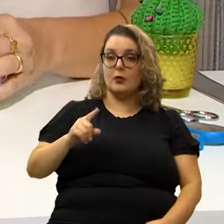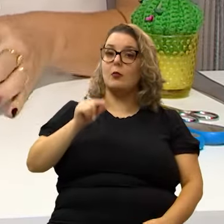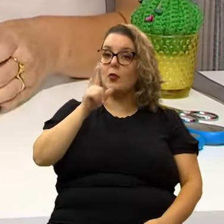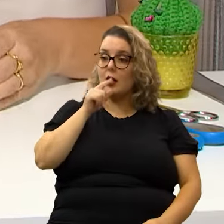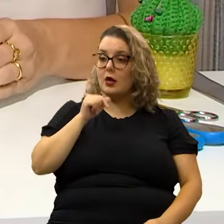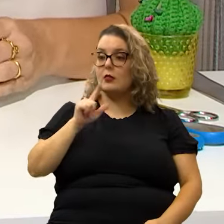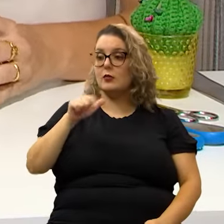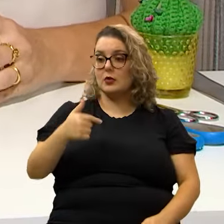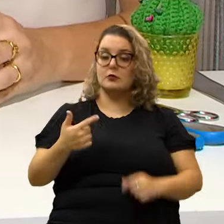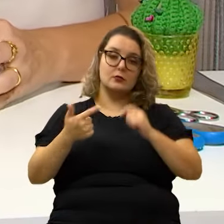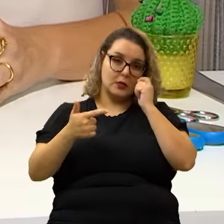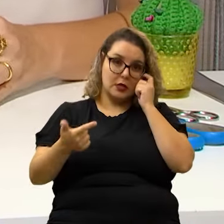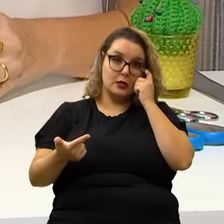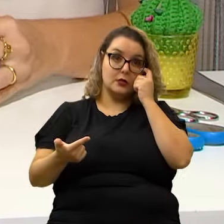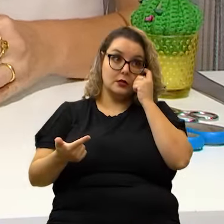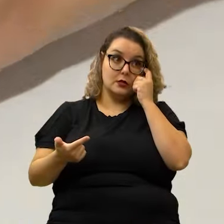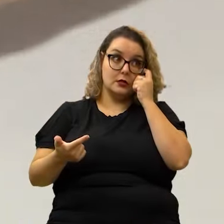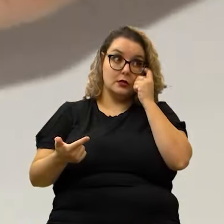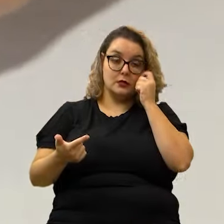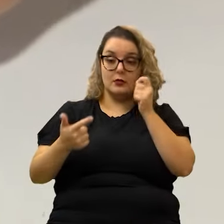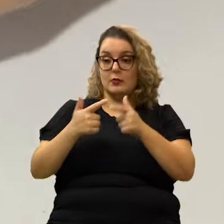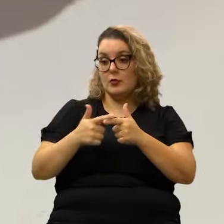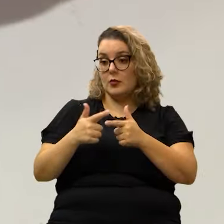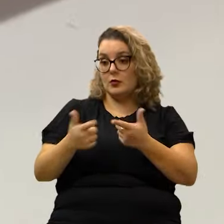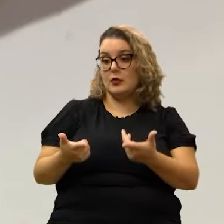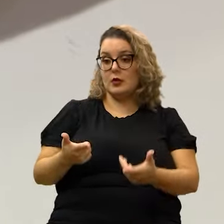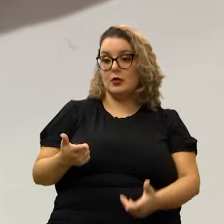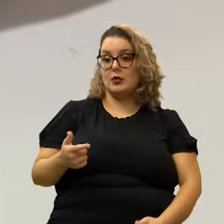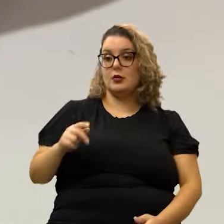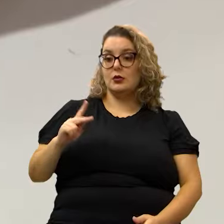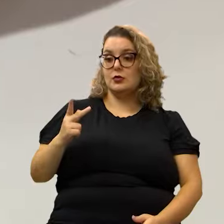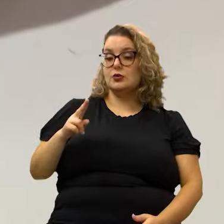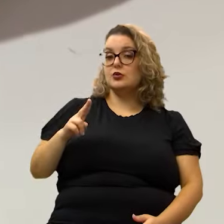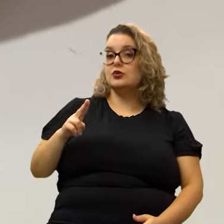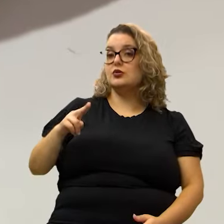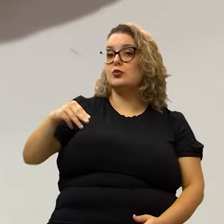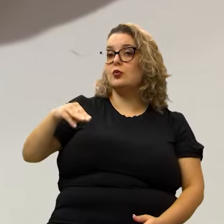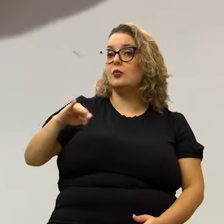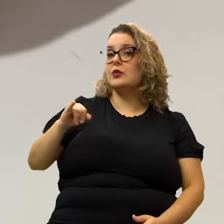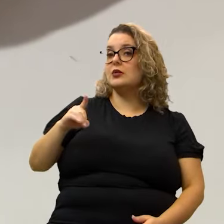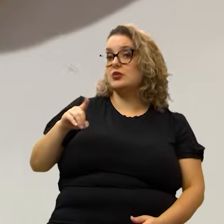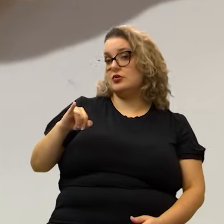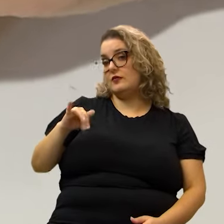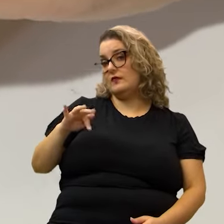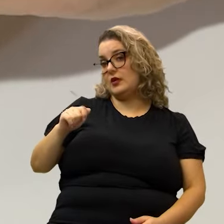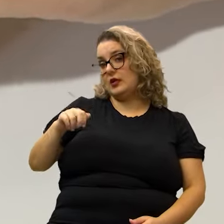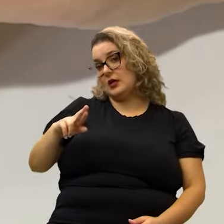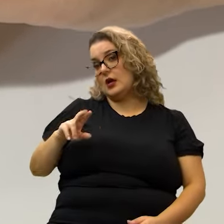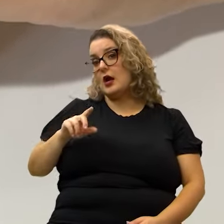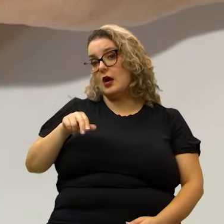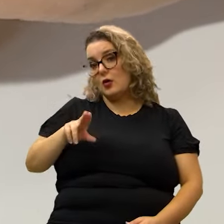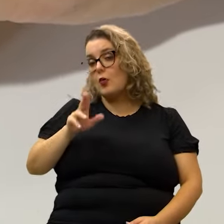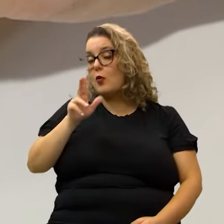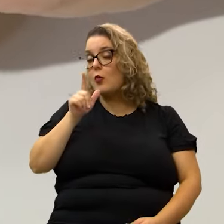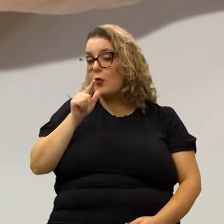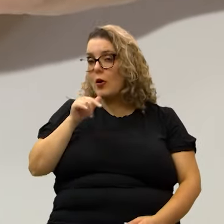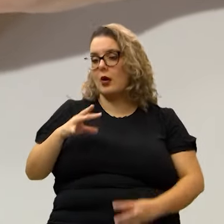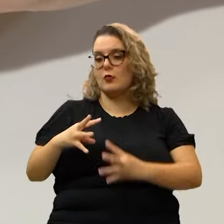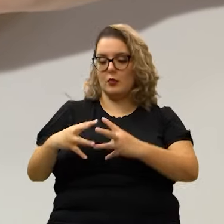esteja úmida, né? Para depois não ter nenhum problema, né? De umidificar aqui o trabalho. E depois que eu